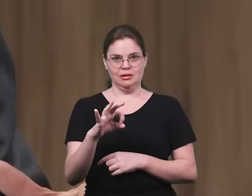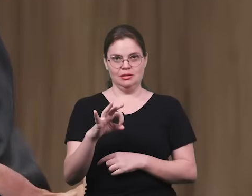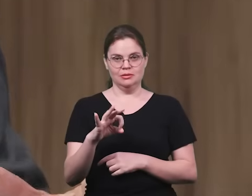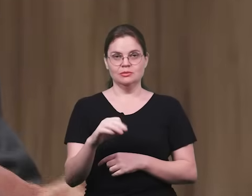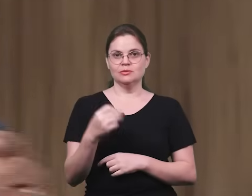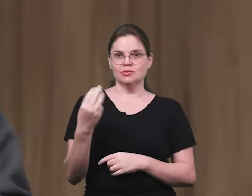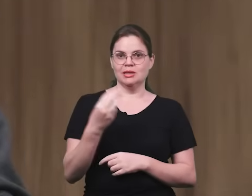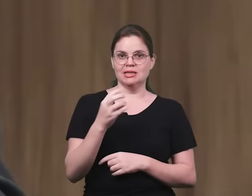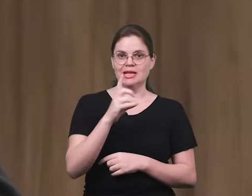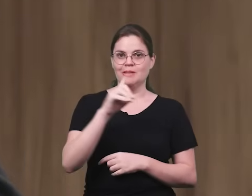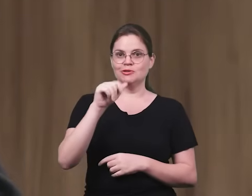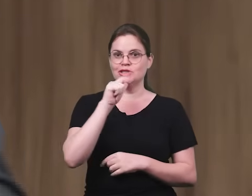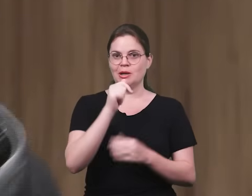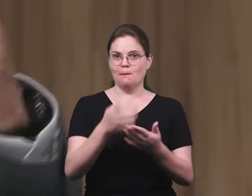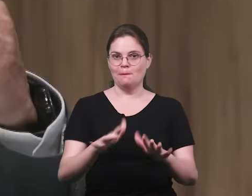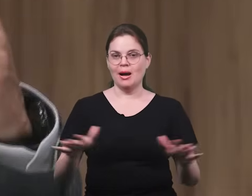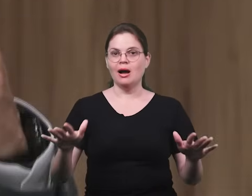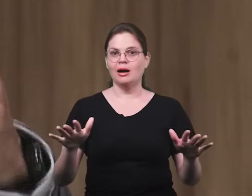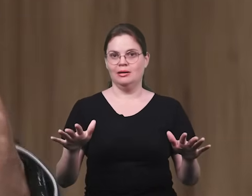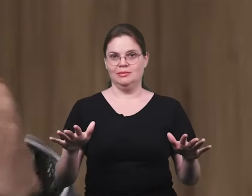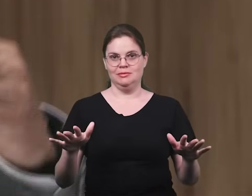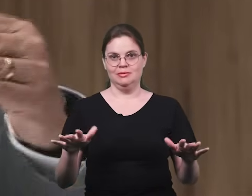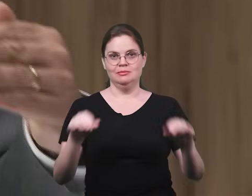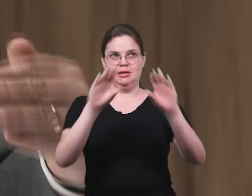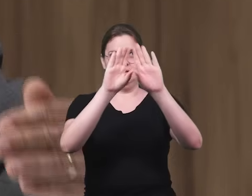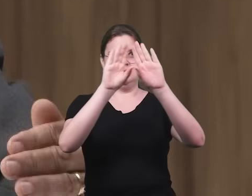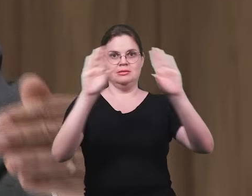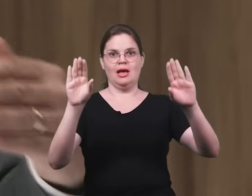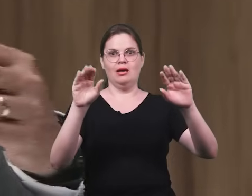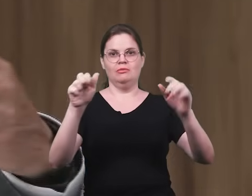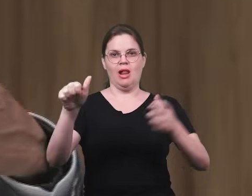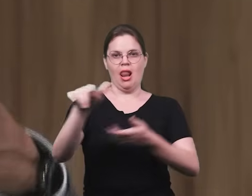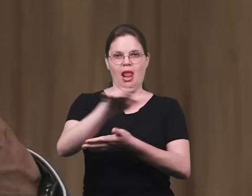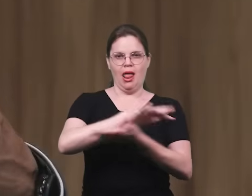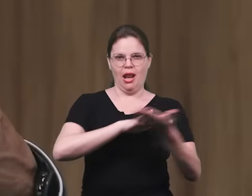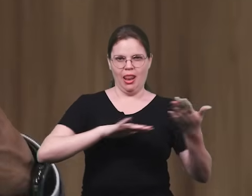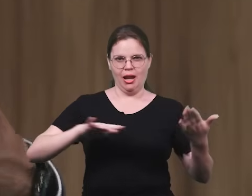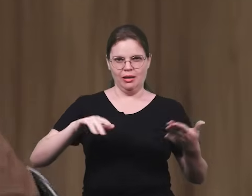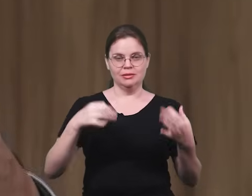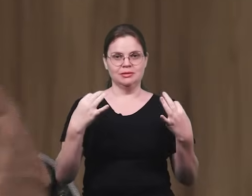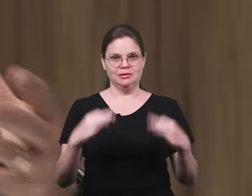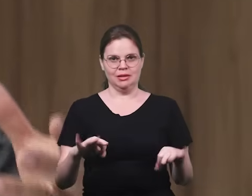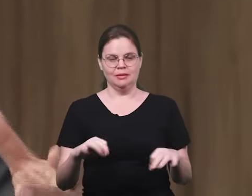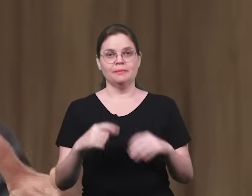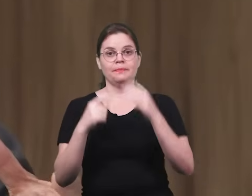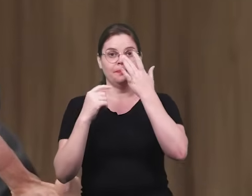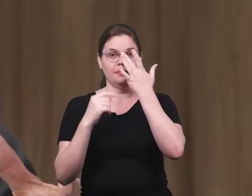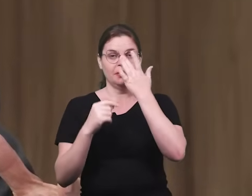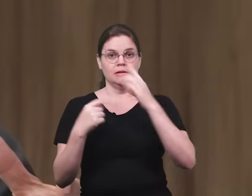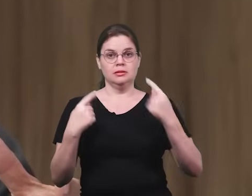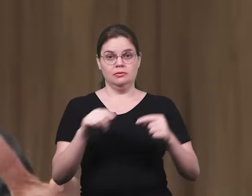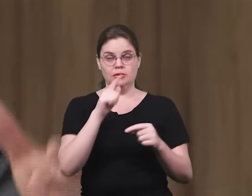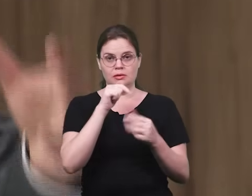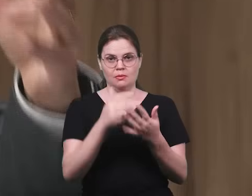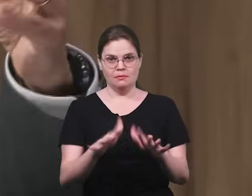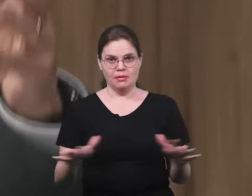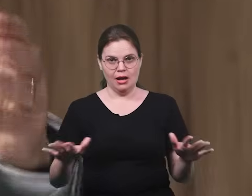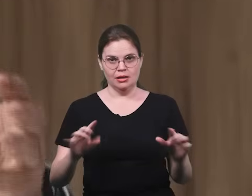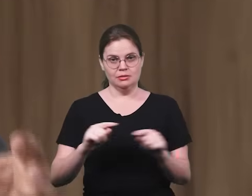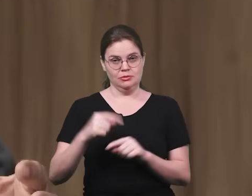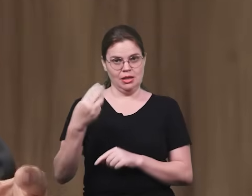mares. Certo. E agora, de modo sequencial, veja a organização de Deus